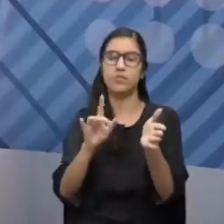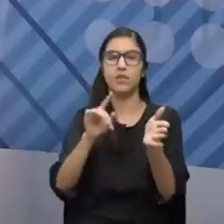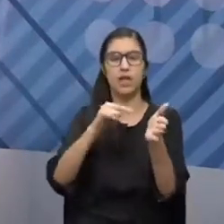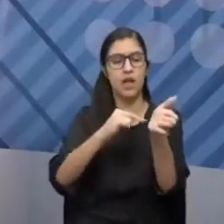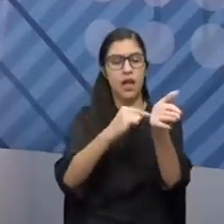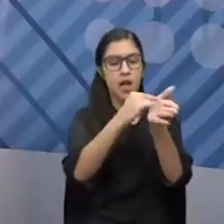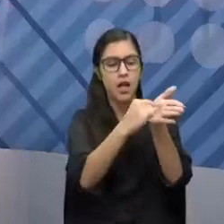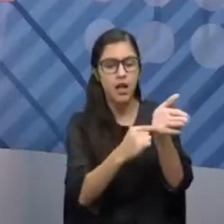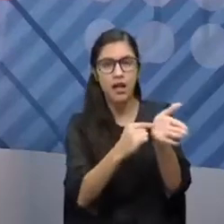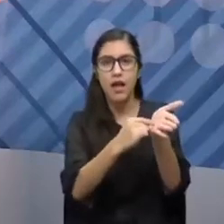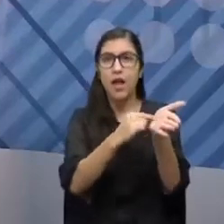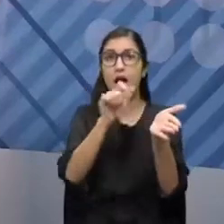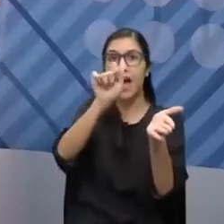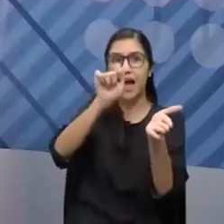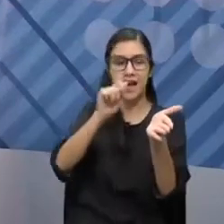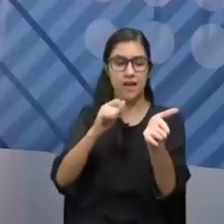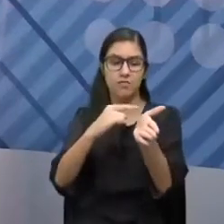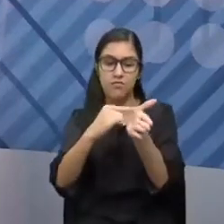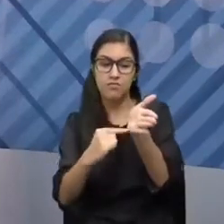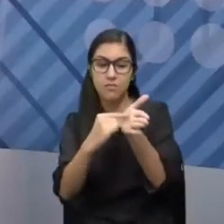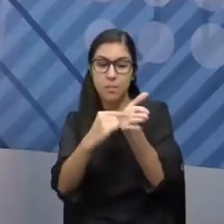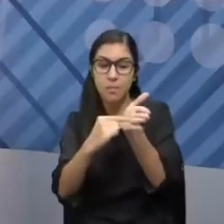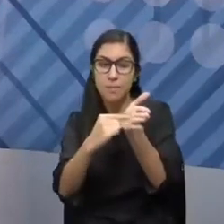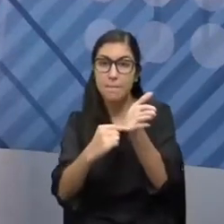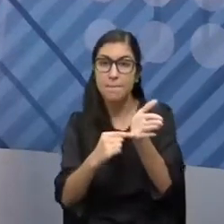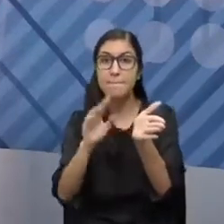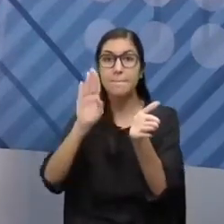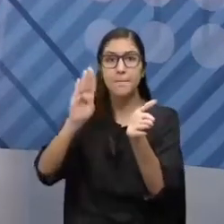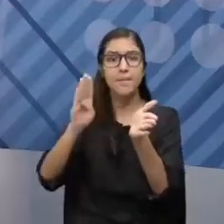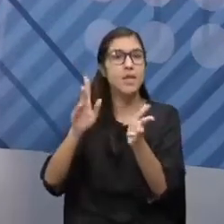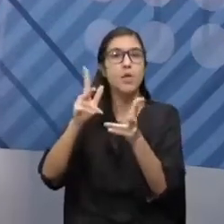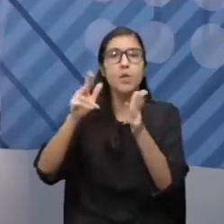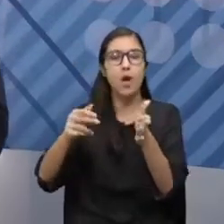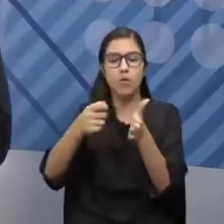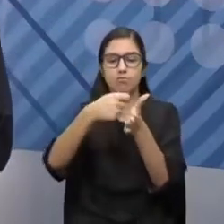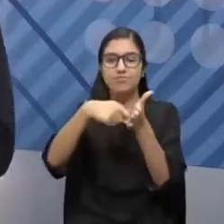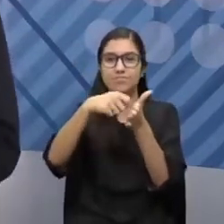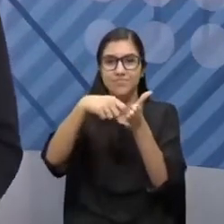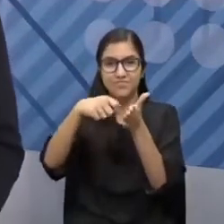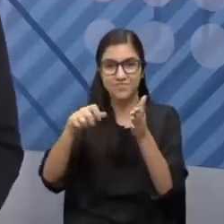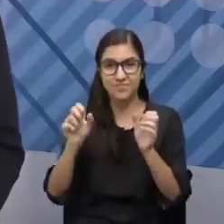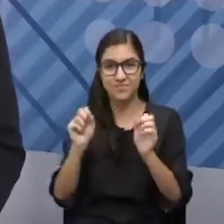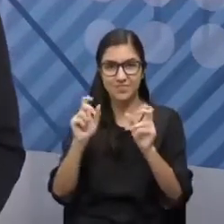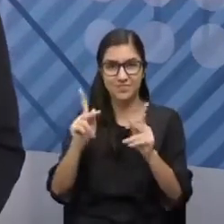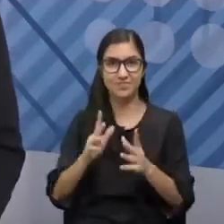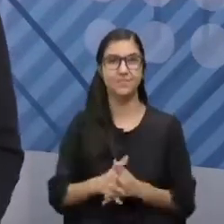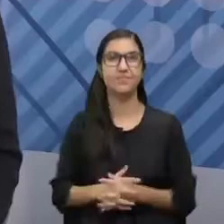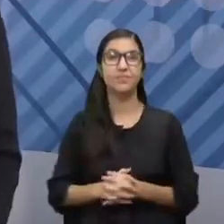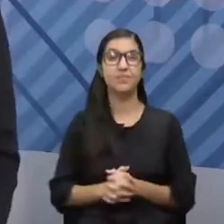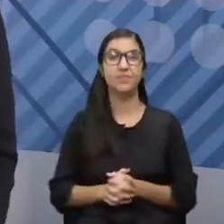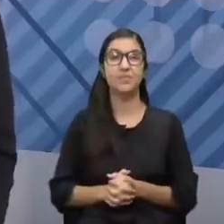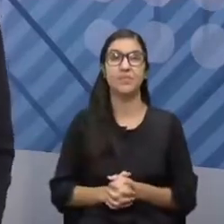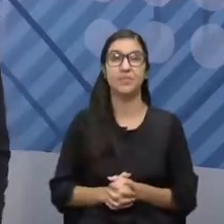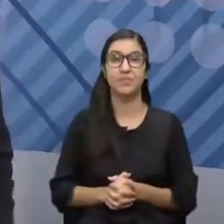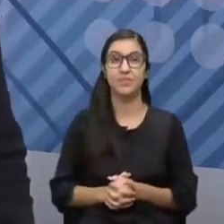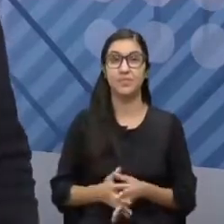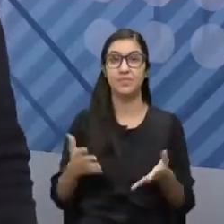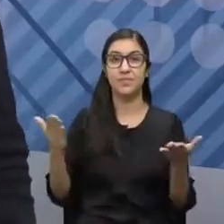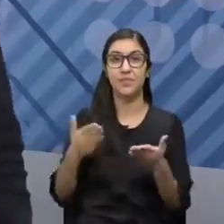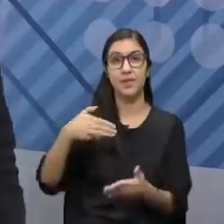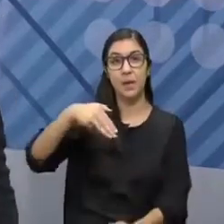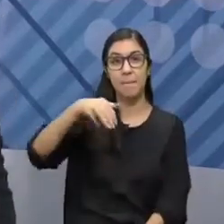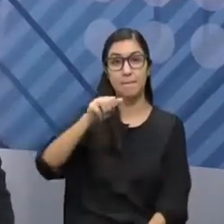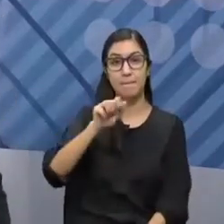a letra B, você pode desenhar como se estivesse escrevendo com uma caneta, certo? O sistema